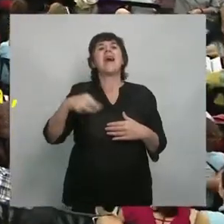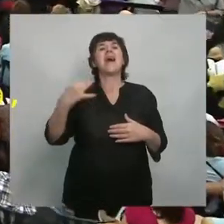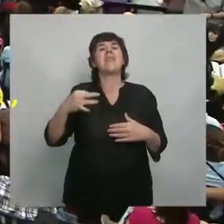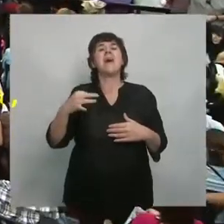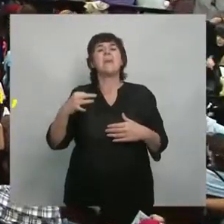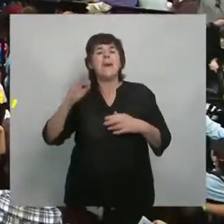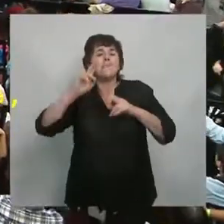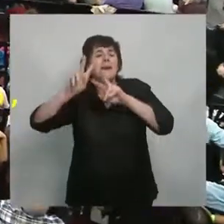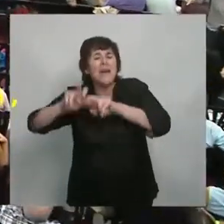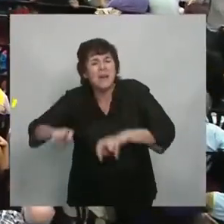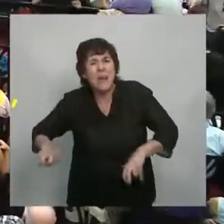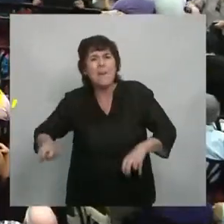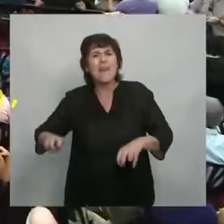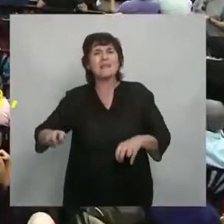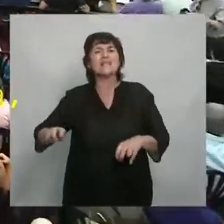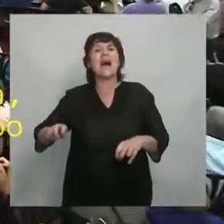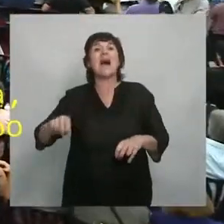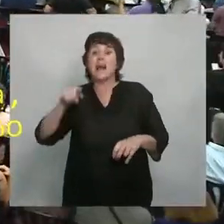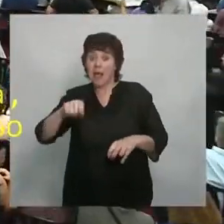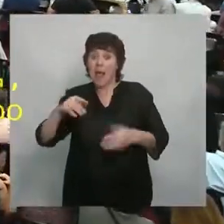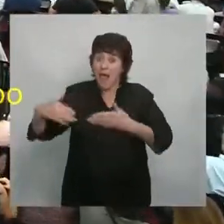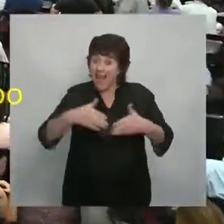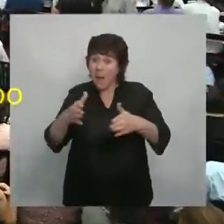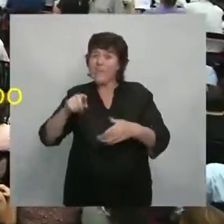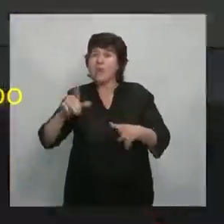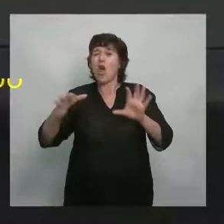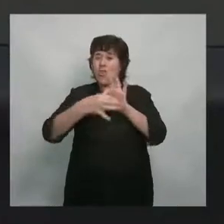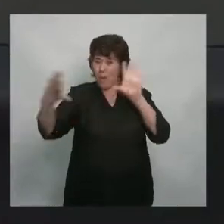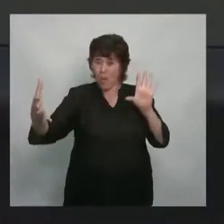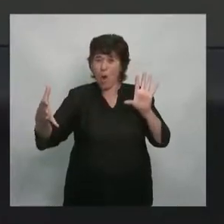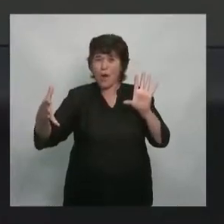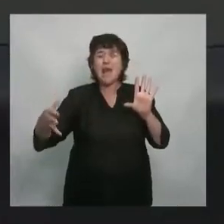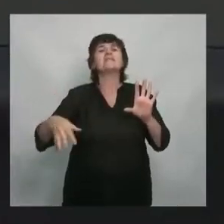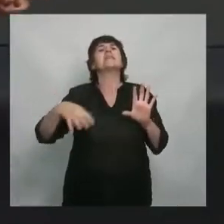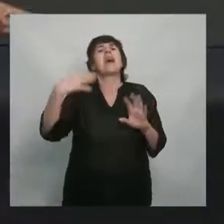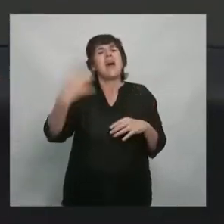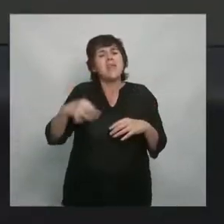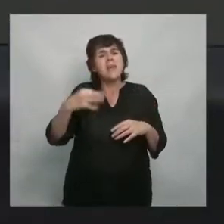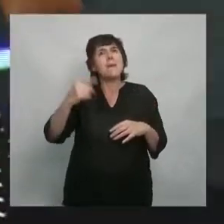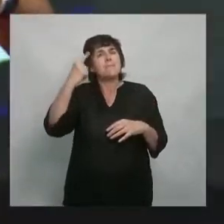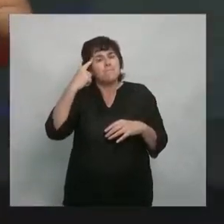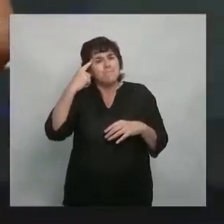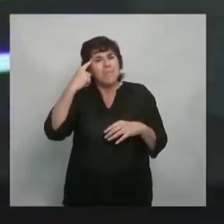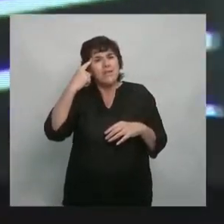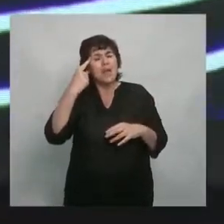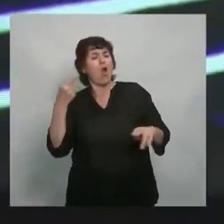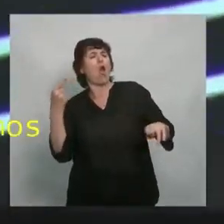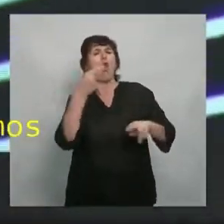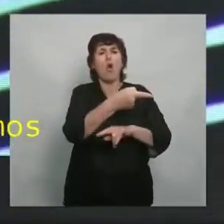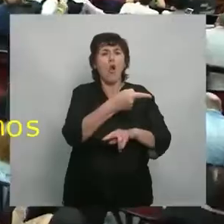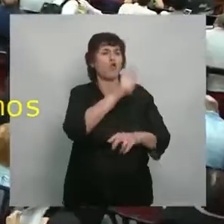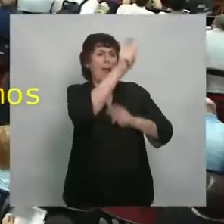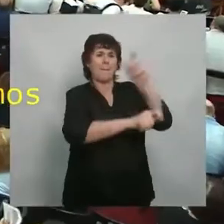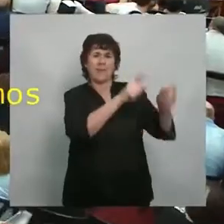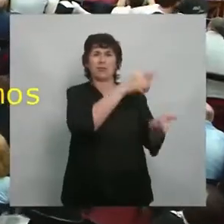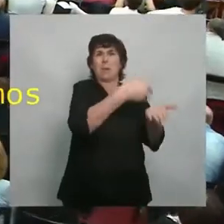democracia, nós temos considerado que temos que não só ser contra o racismo e os racistas, mas temos que